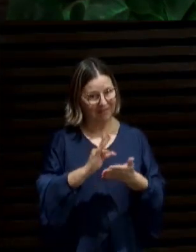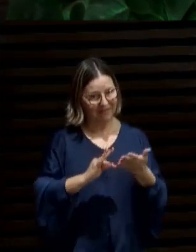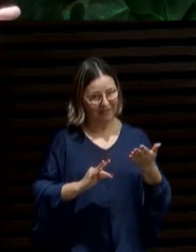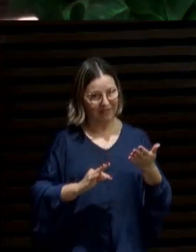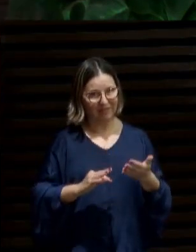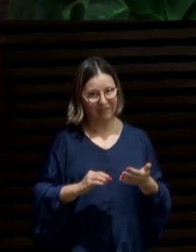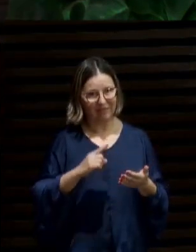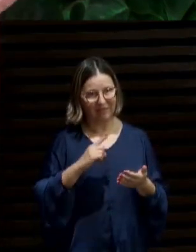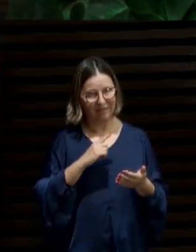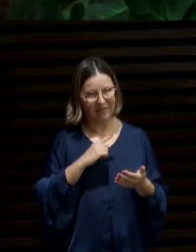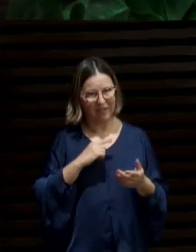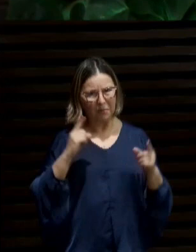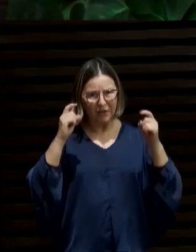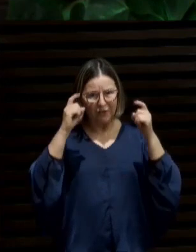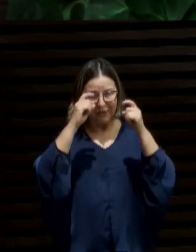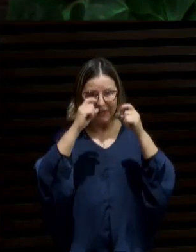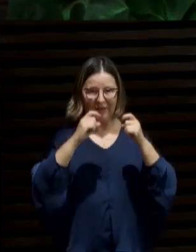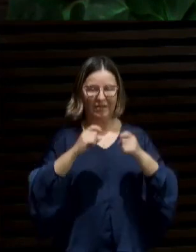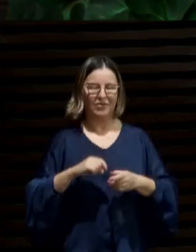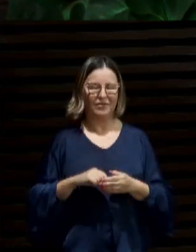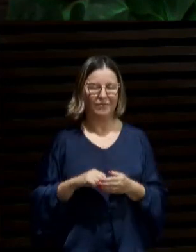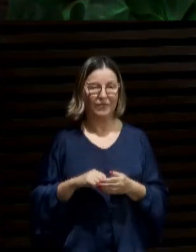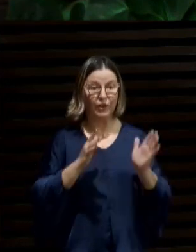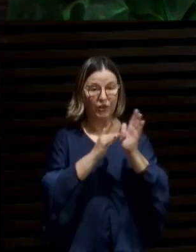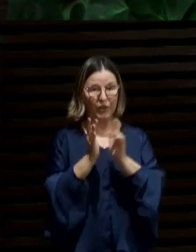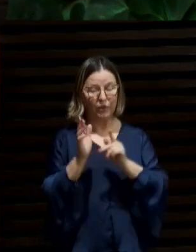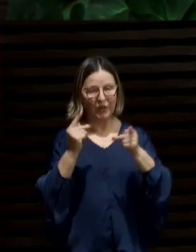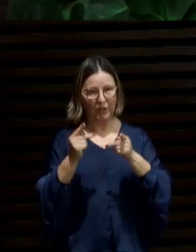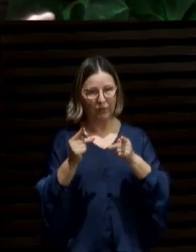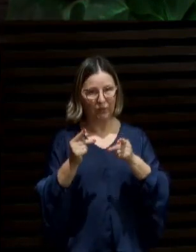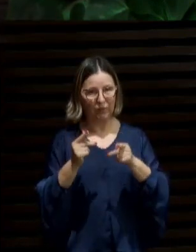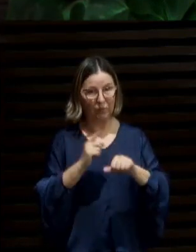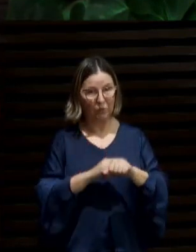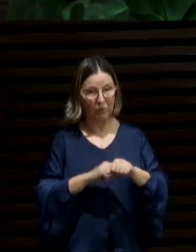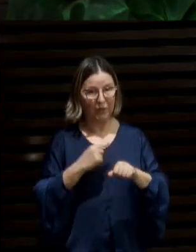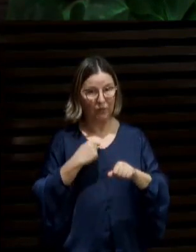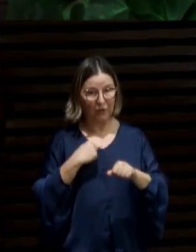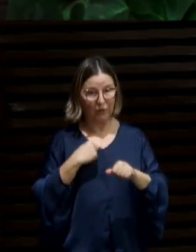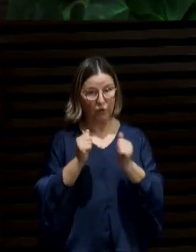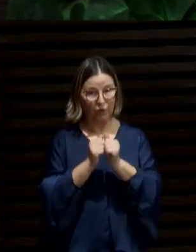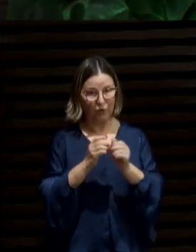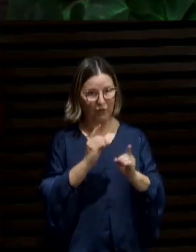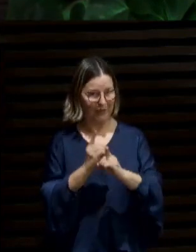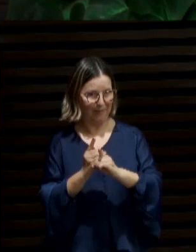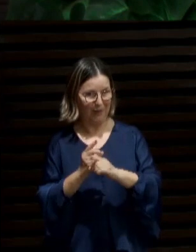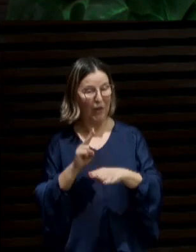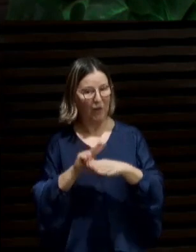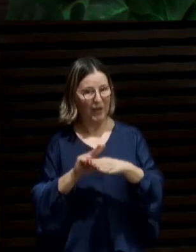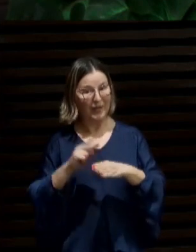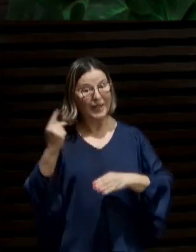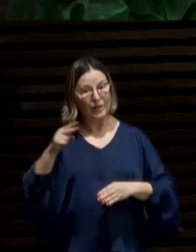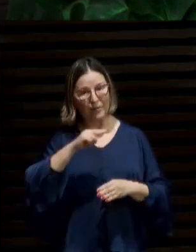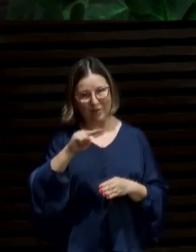uma dificuldadezinha. Quando eu estava com eles, guardava-os em teu nome, os que